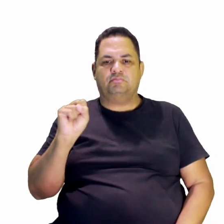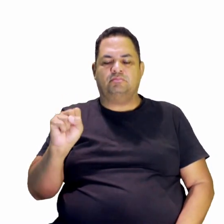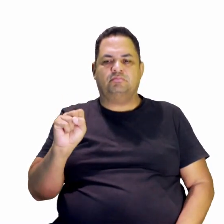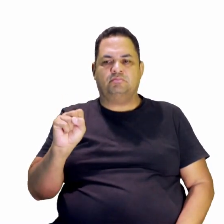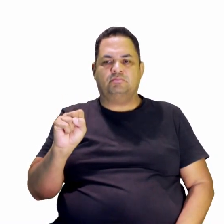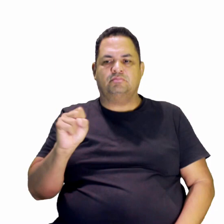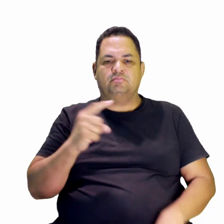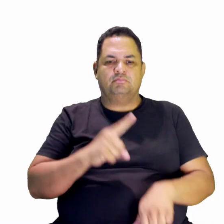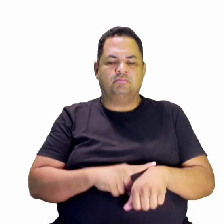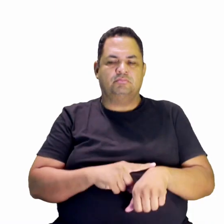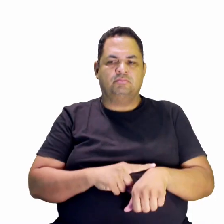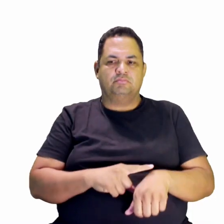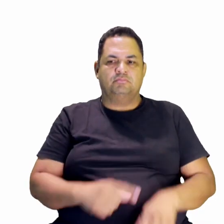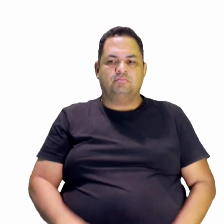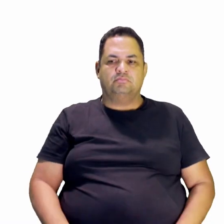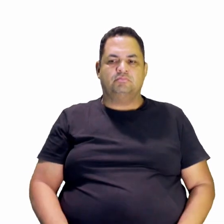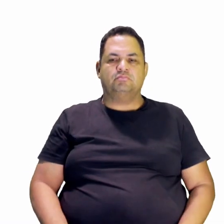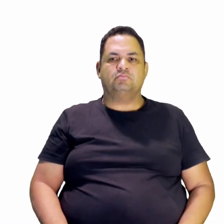bom?